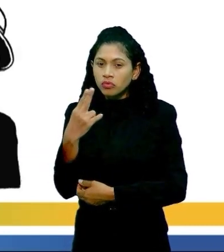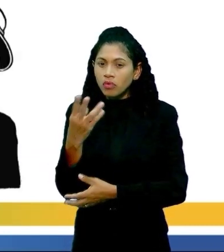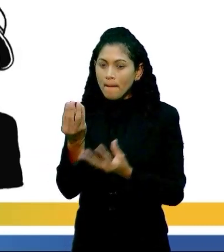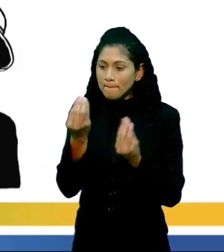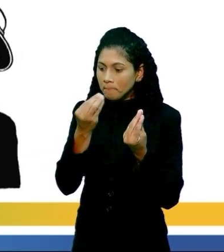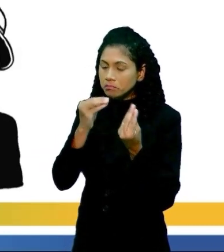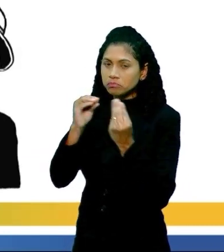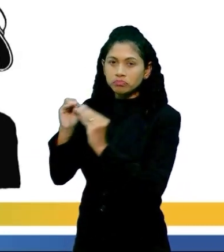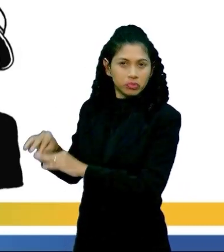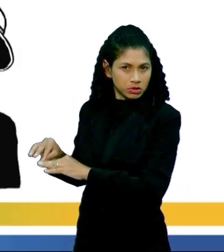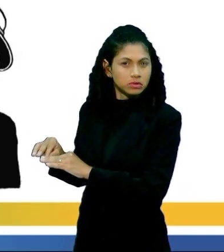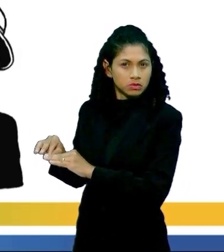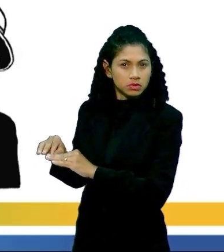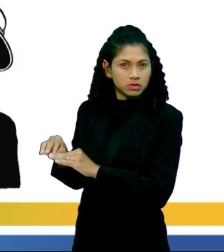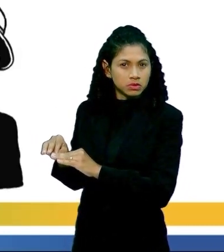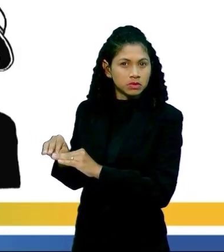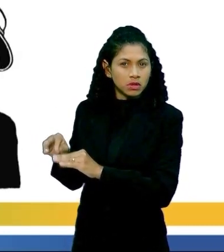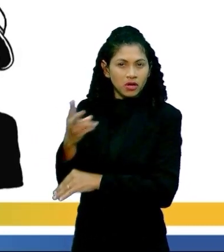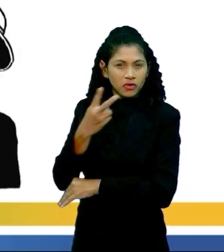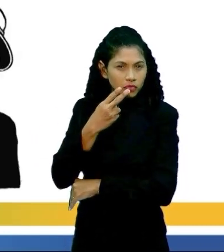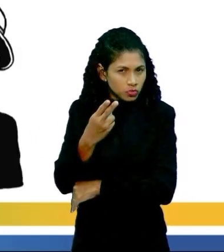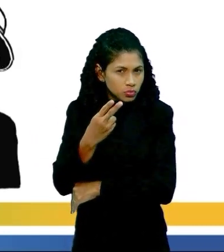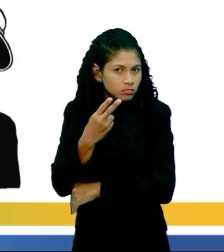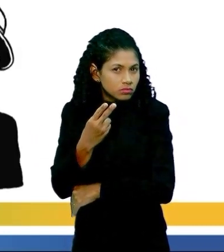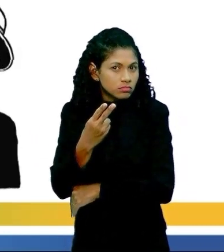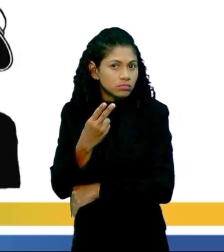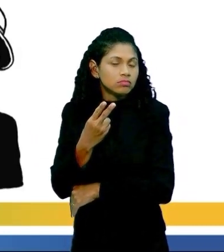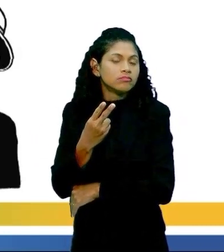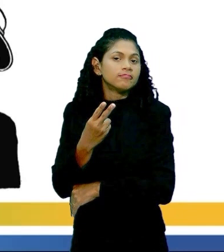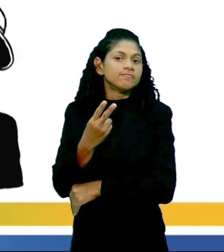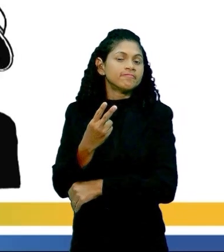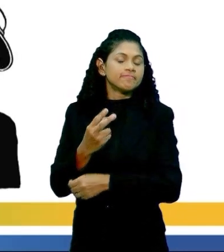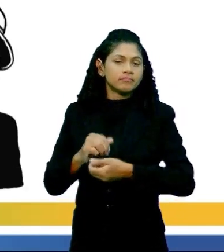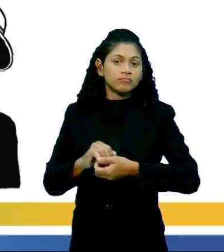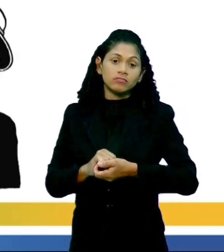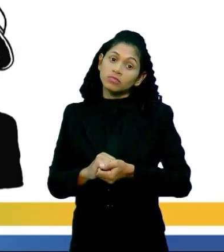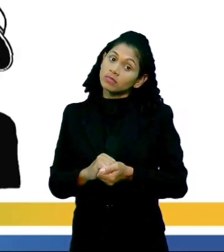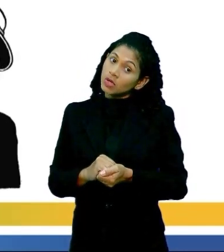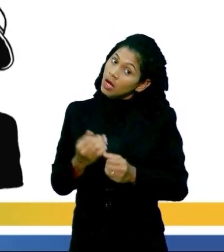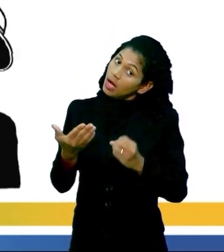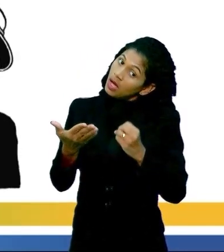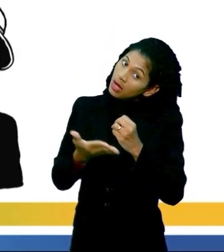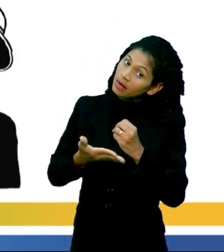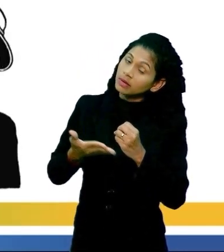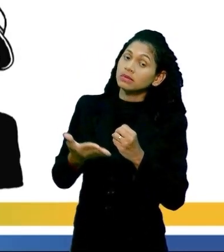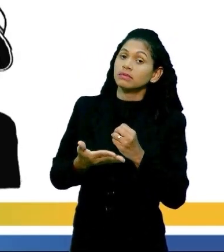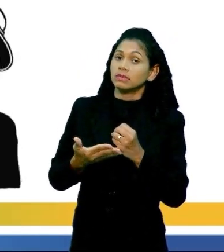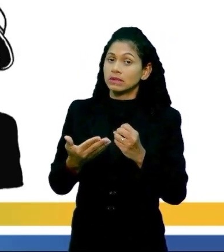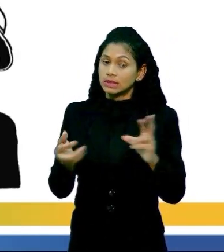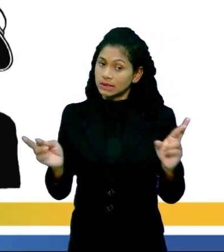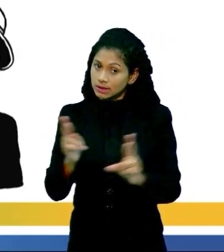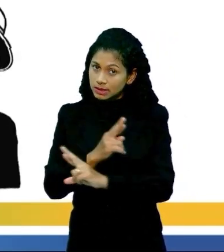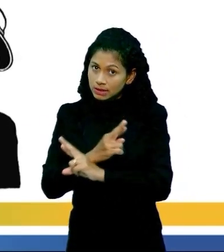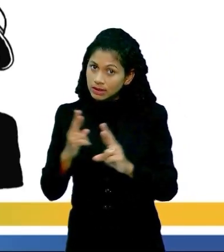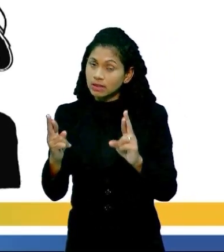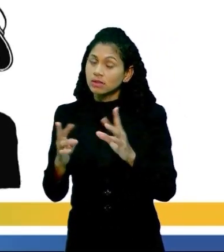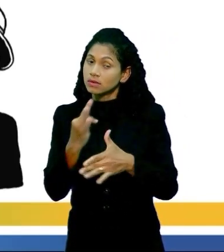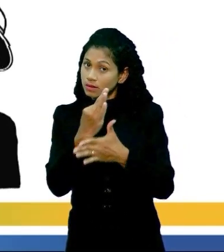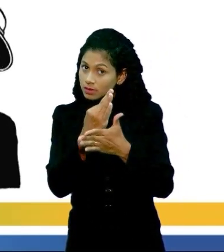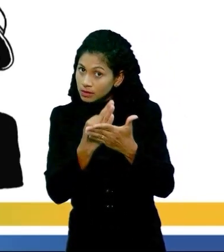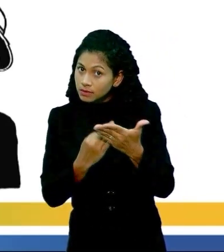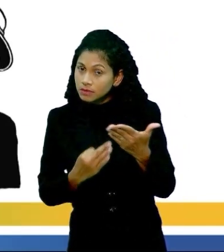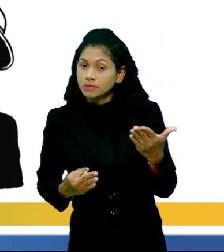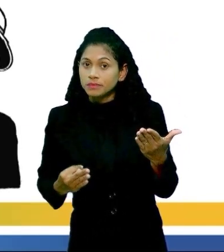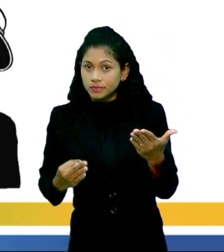trabalhada. Ele vai falando tanto das qualidades ali, né, dos benefícios, tá? E também, quanto, né, também